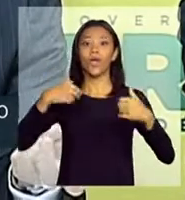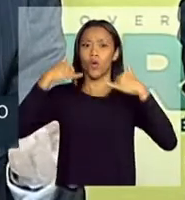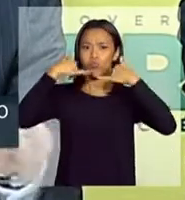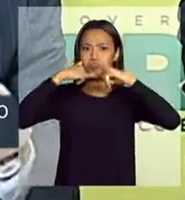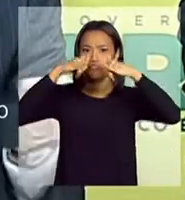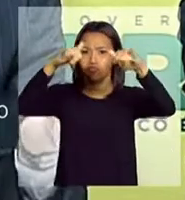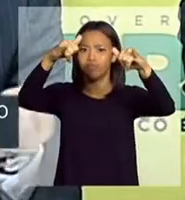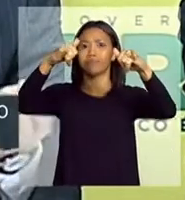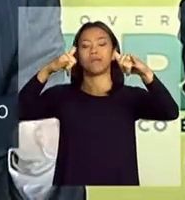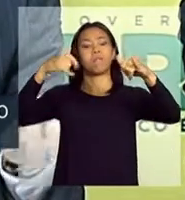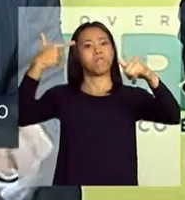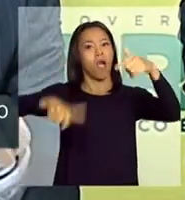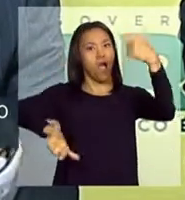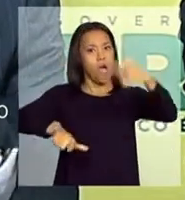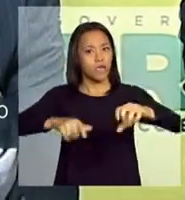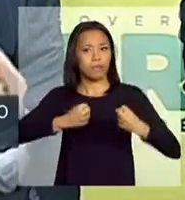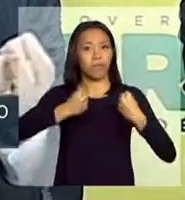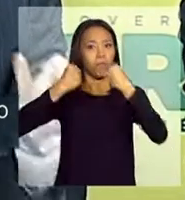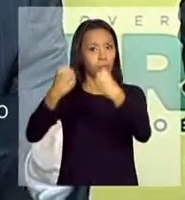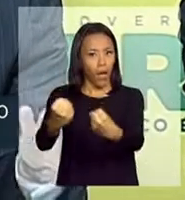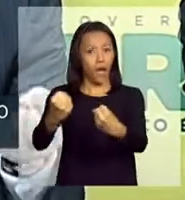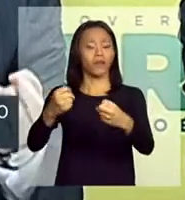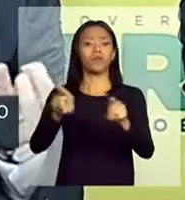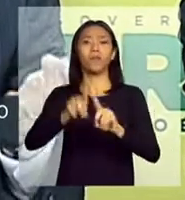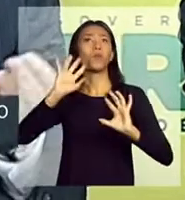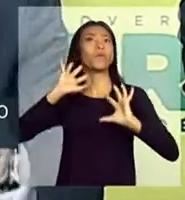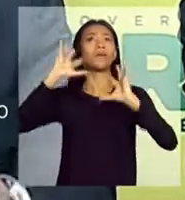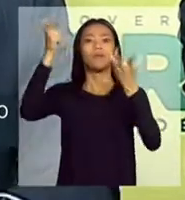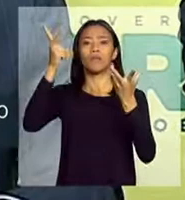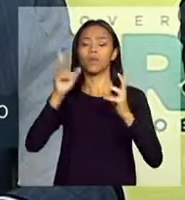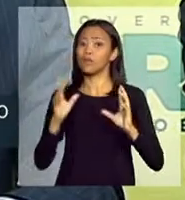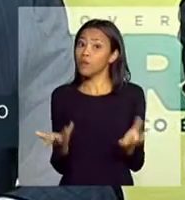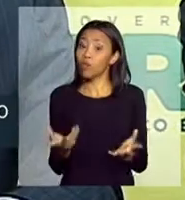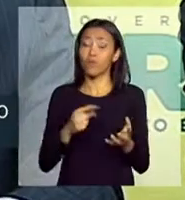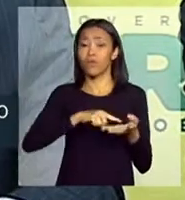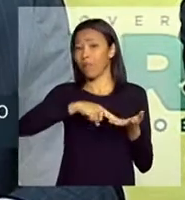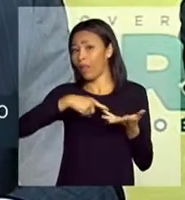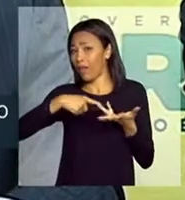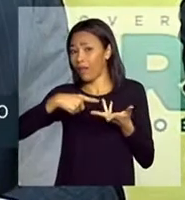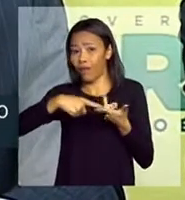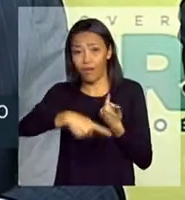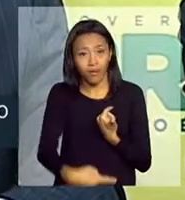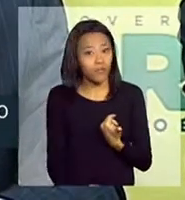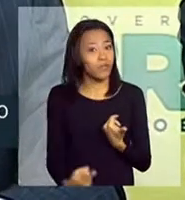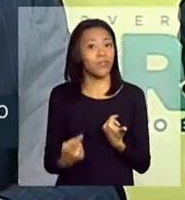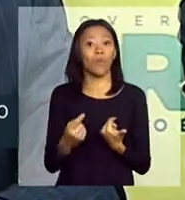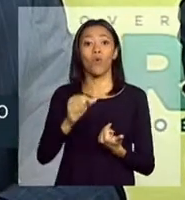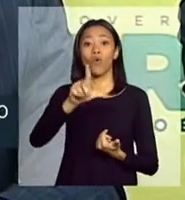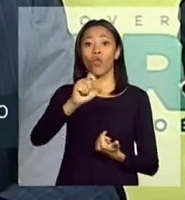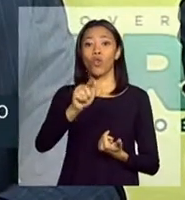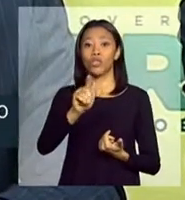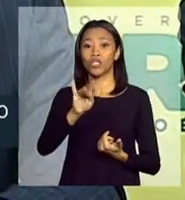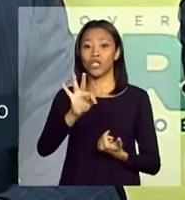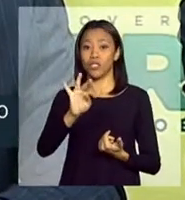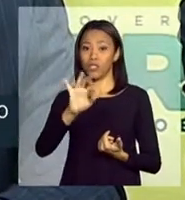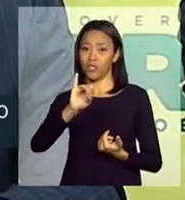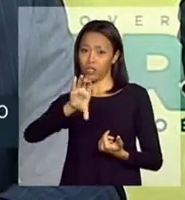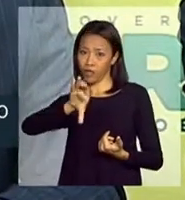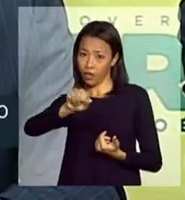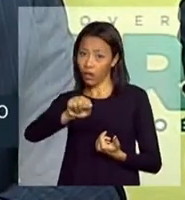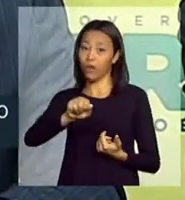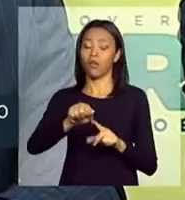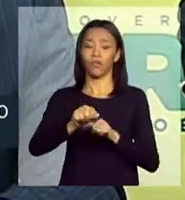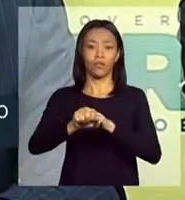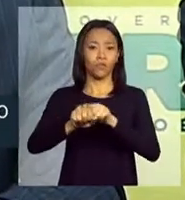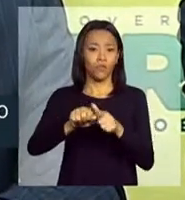energia de impacto clima enfim mas temos aí toda uma logística adicional e